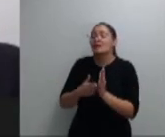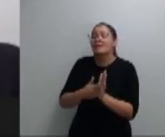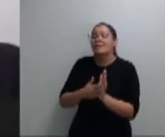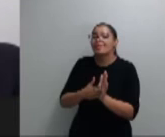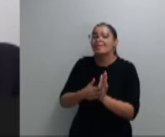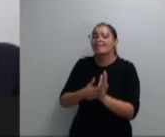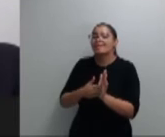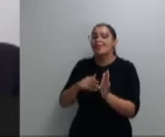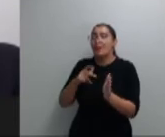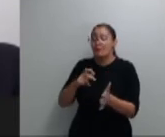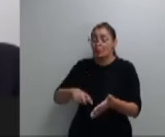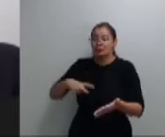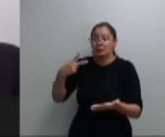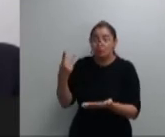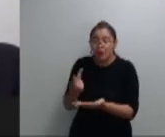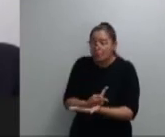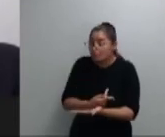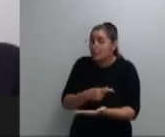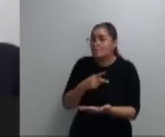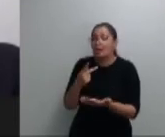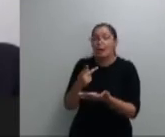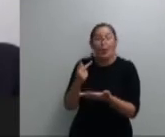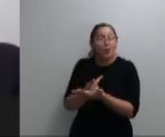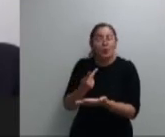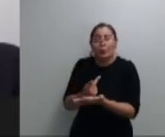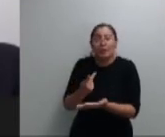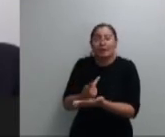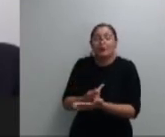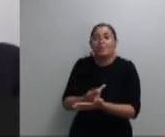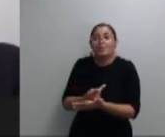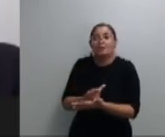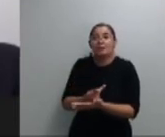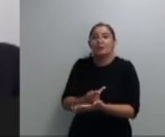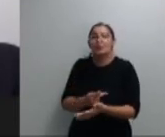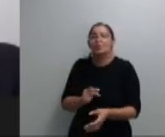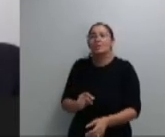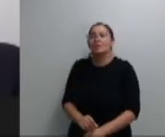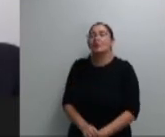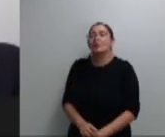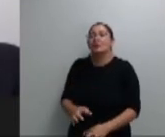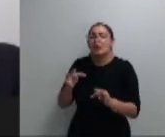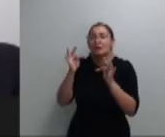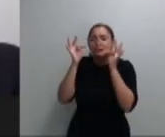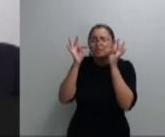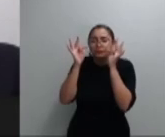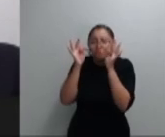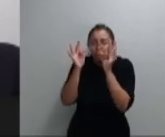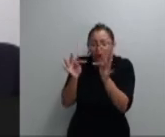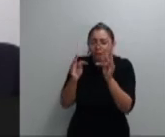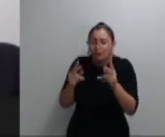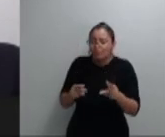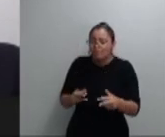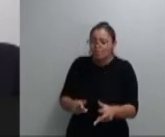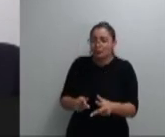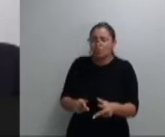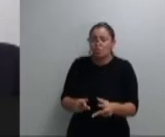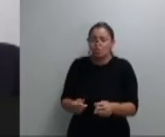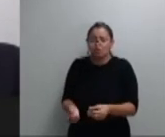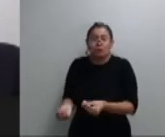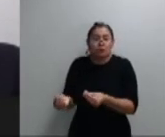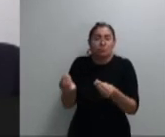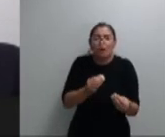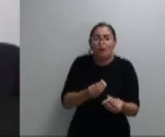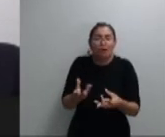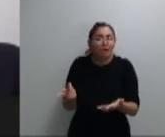lesão a lesão e o cerceamento da audiência de testemunhas sempre jogam uma sombra sobre a